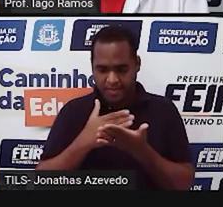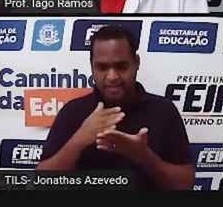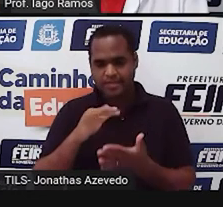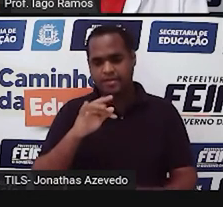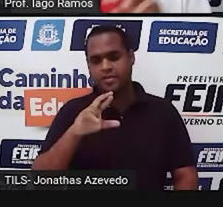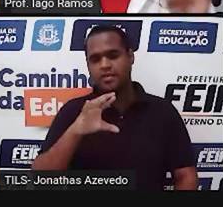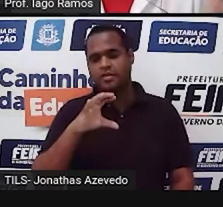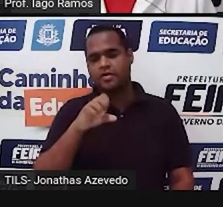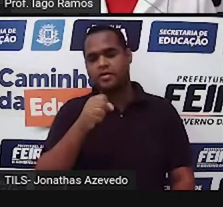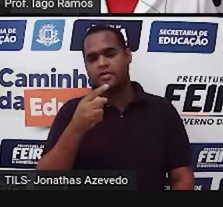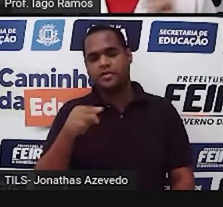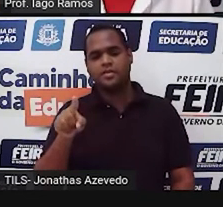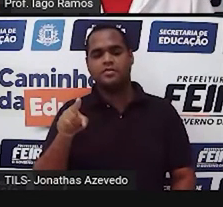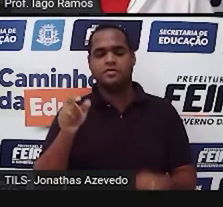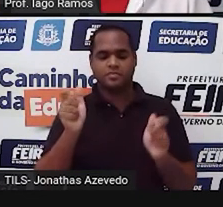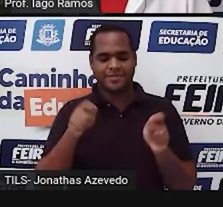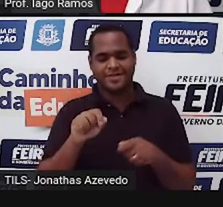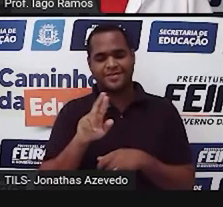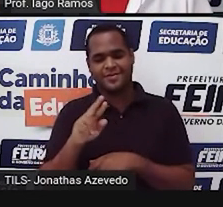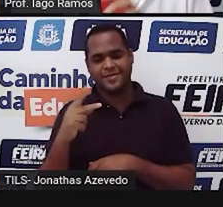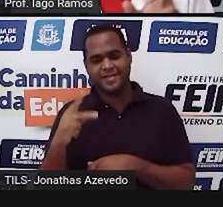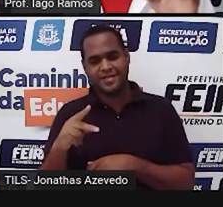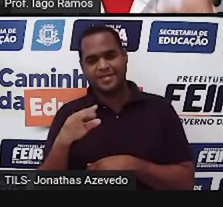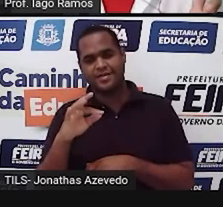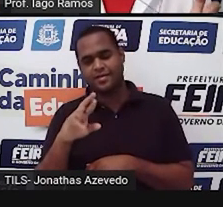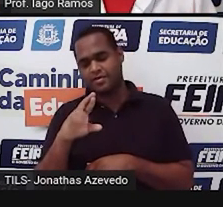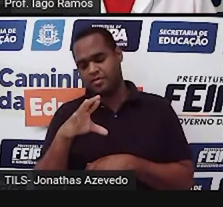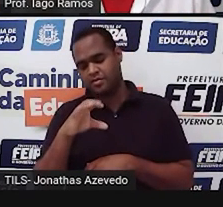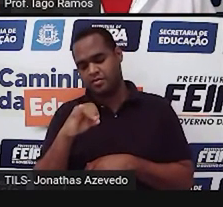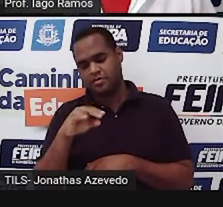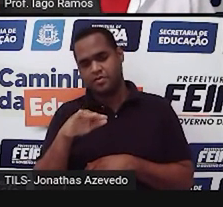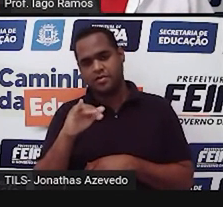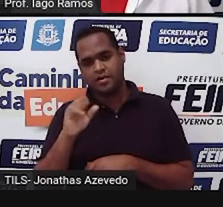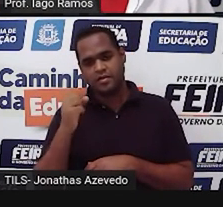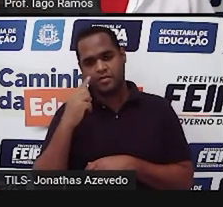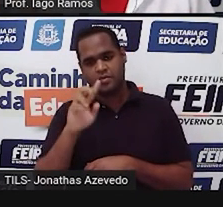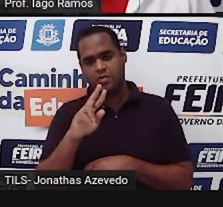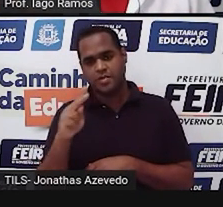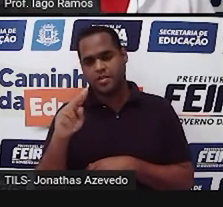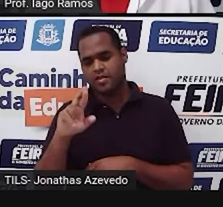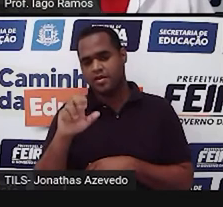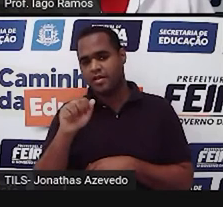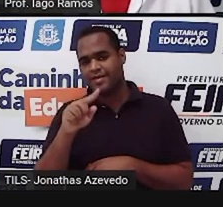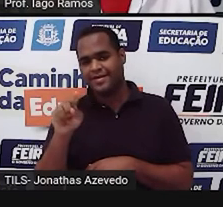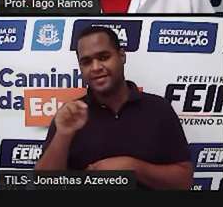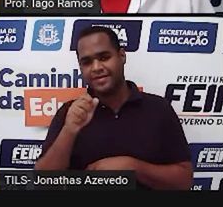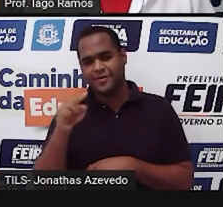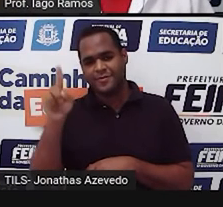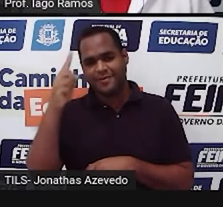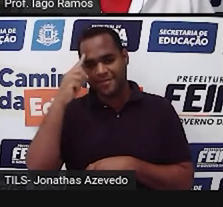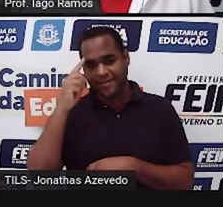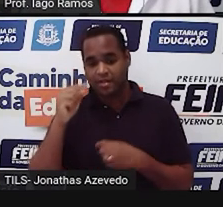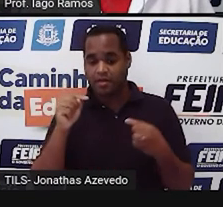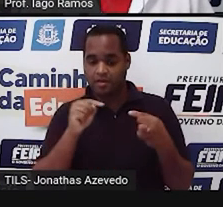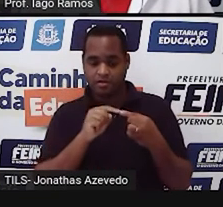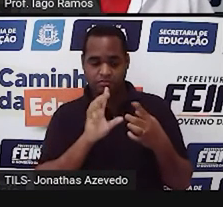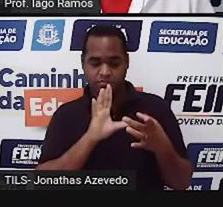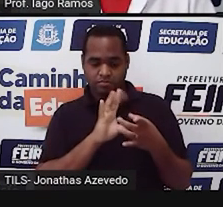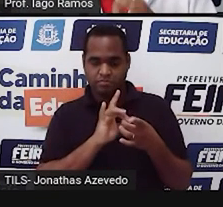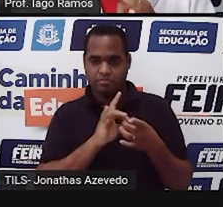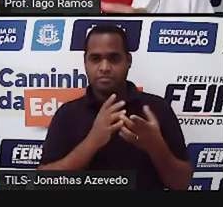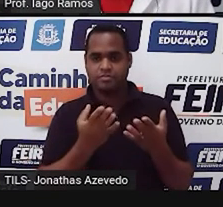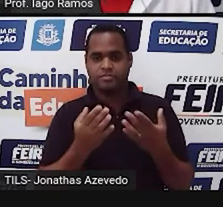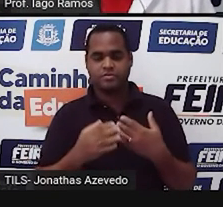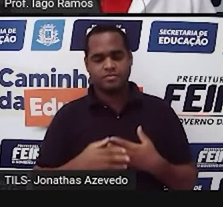e por isso é que eles são chamados de racional porque racional tem a ver com razão e razão é uma ideia ligada a fração